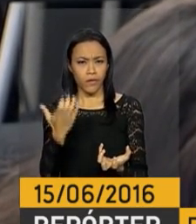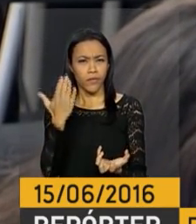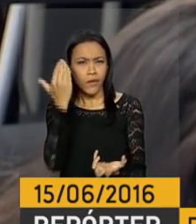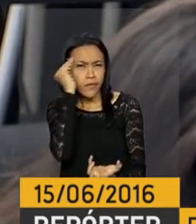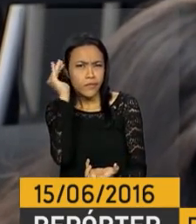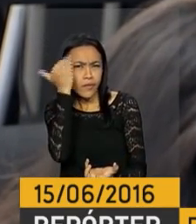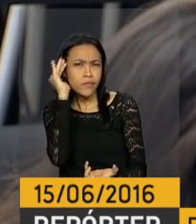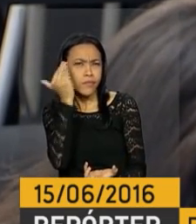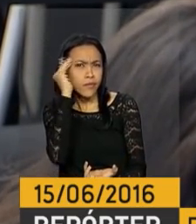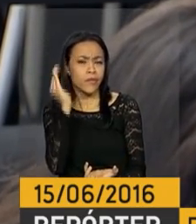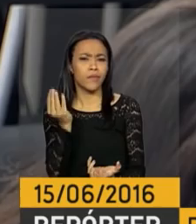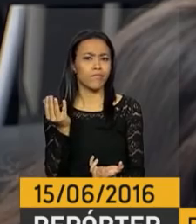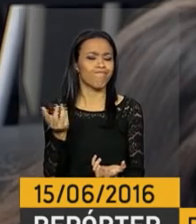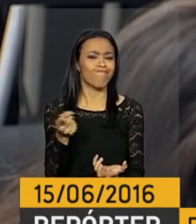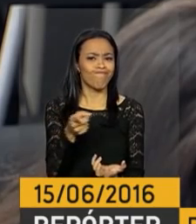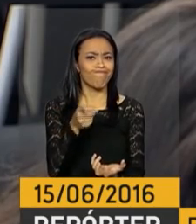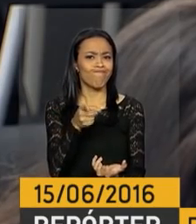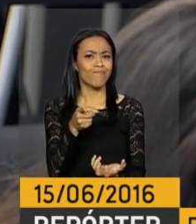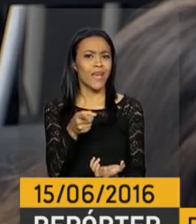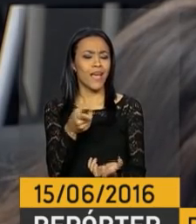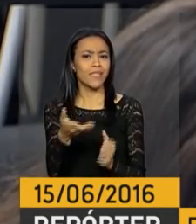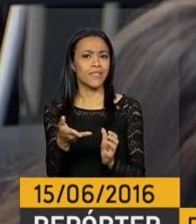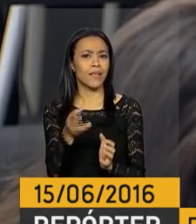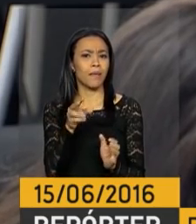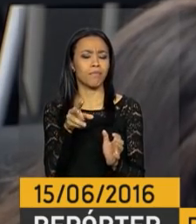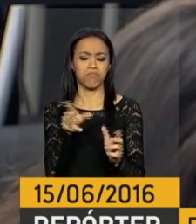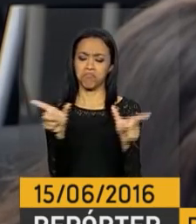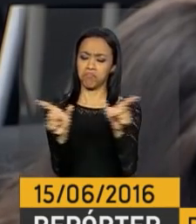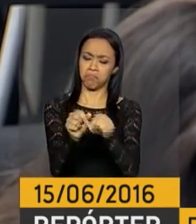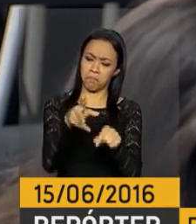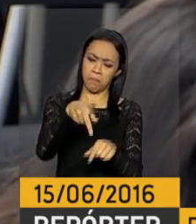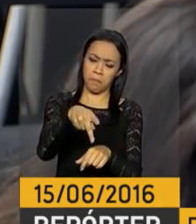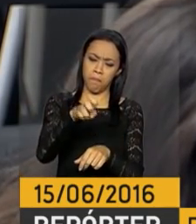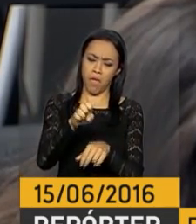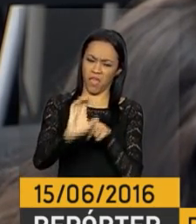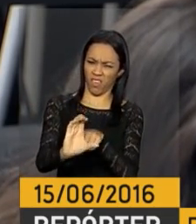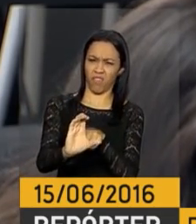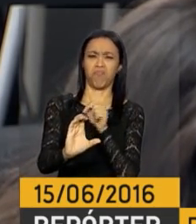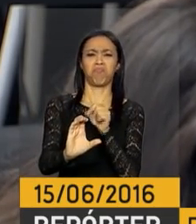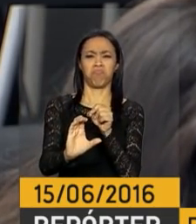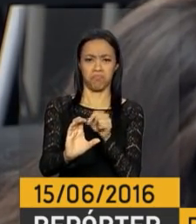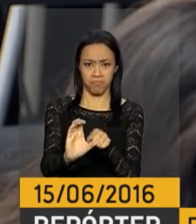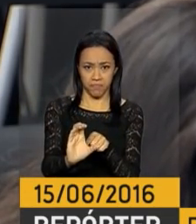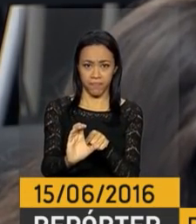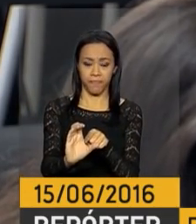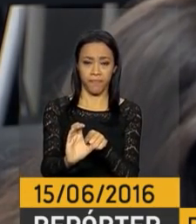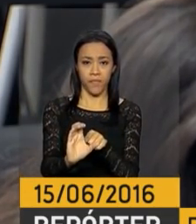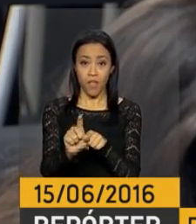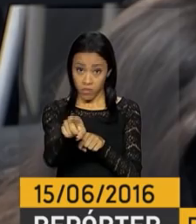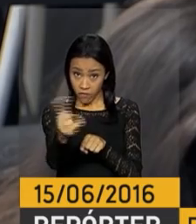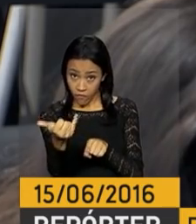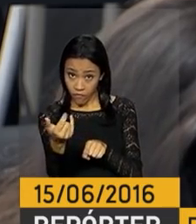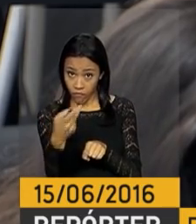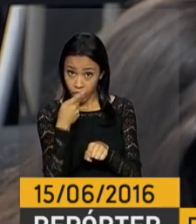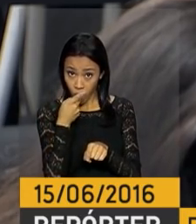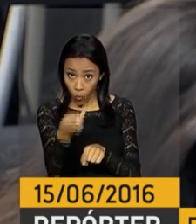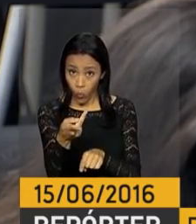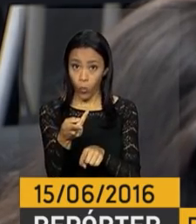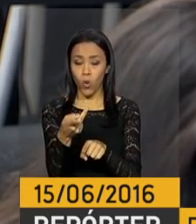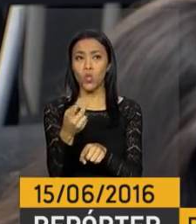ponto de vista prático essa essa prop essa PEC. O senhor disse que no primeiro ano